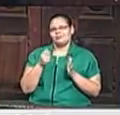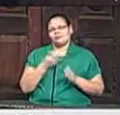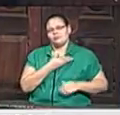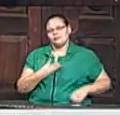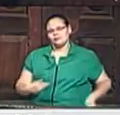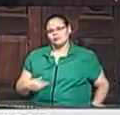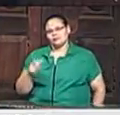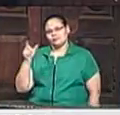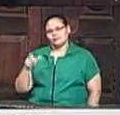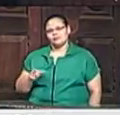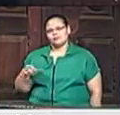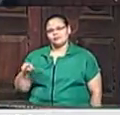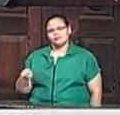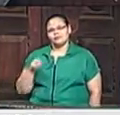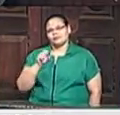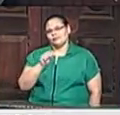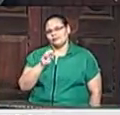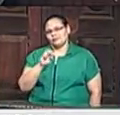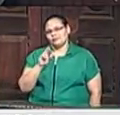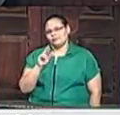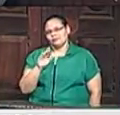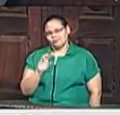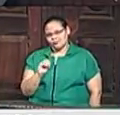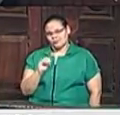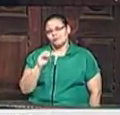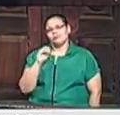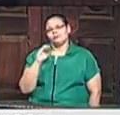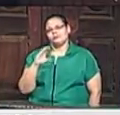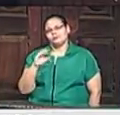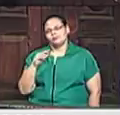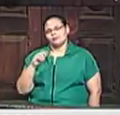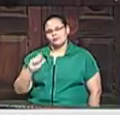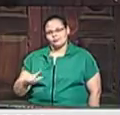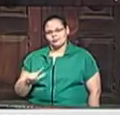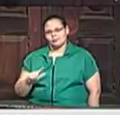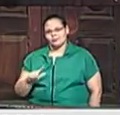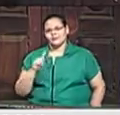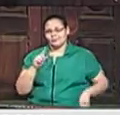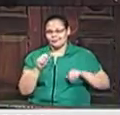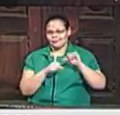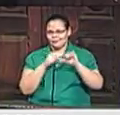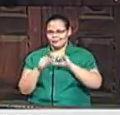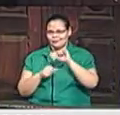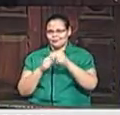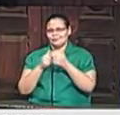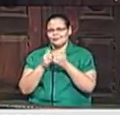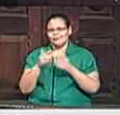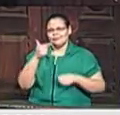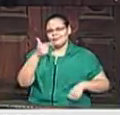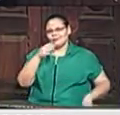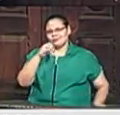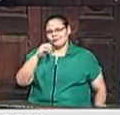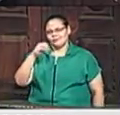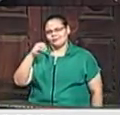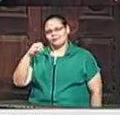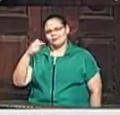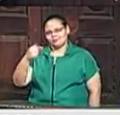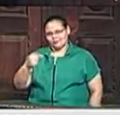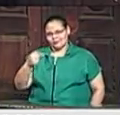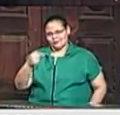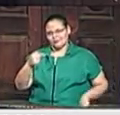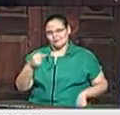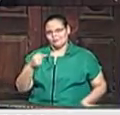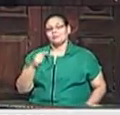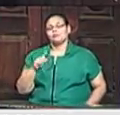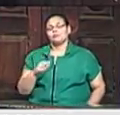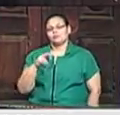assim: a metamorfose começou em 2007, no primeiro governo Cabral.